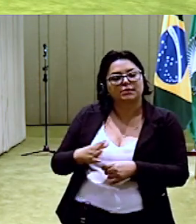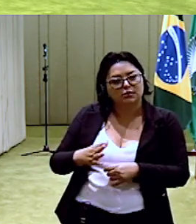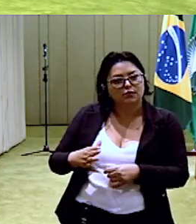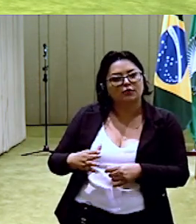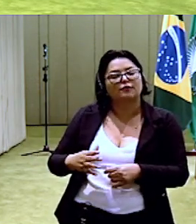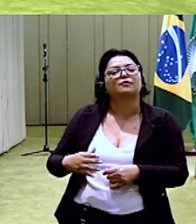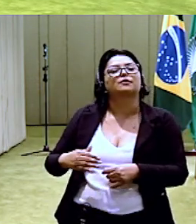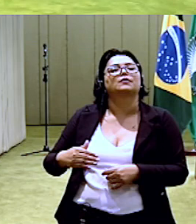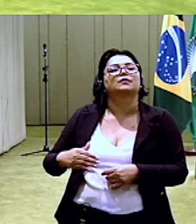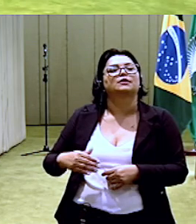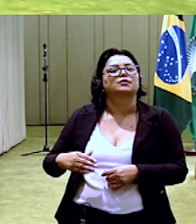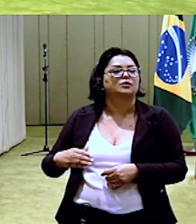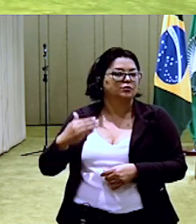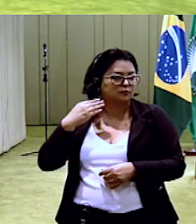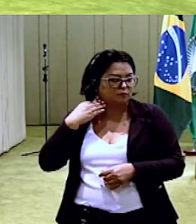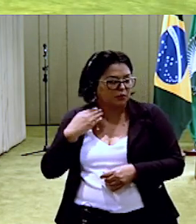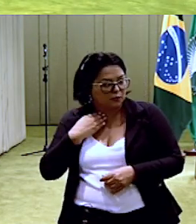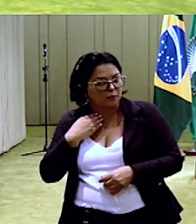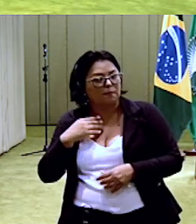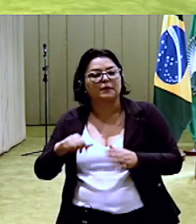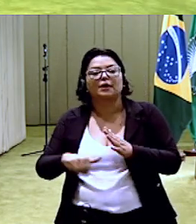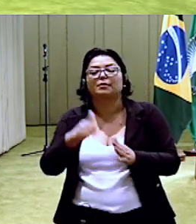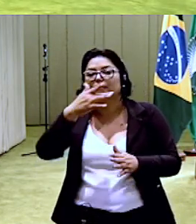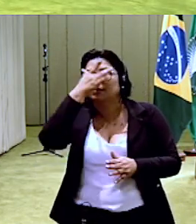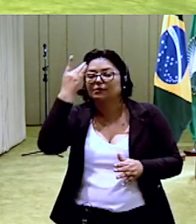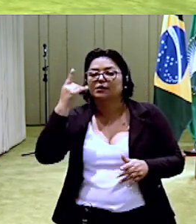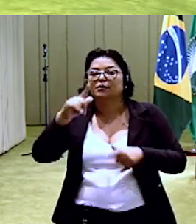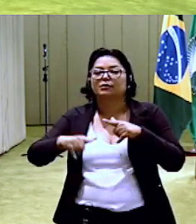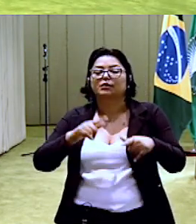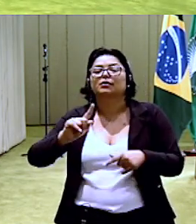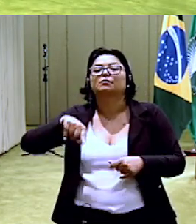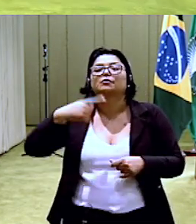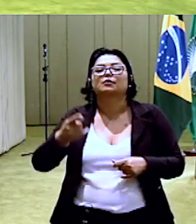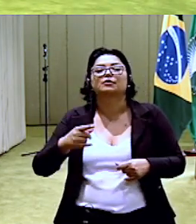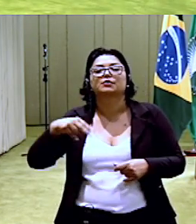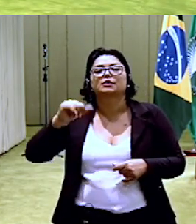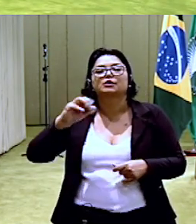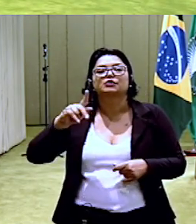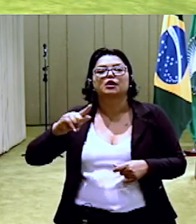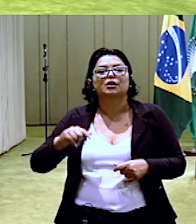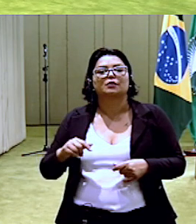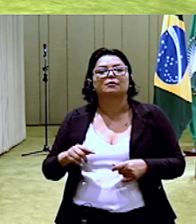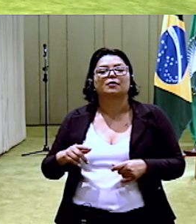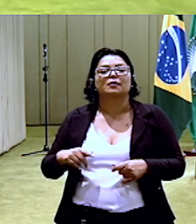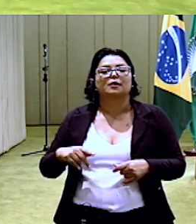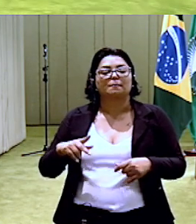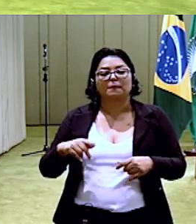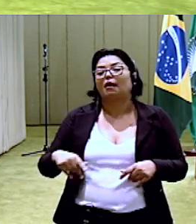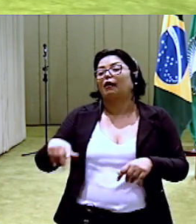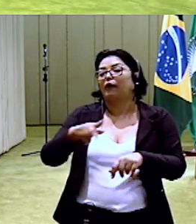instituição financeira, para o qual, aliás, o primeiro membro dessa instituição financeira, depois da Nigéria, era um pequeno país que é meu,